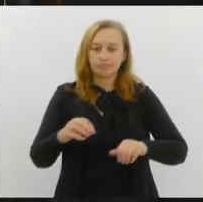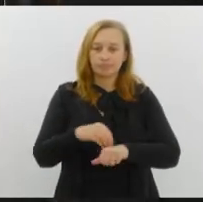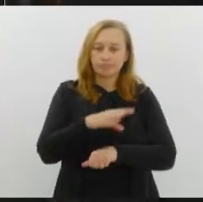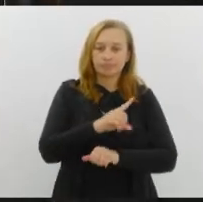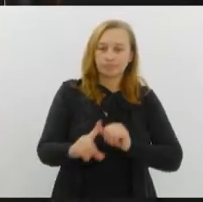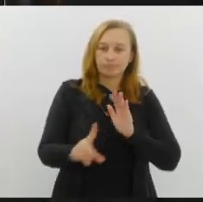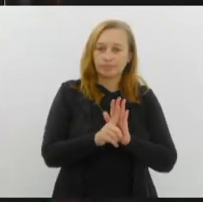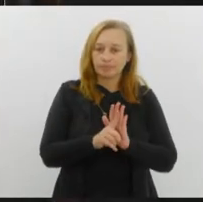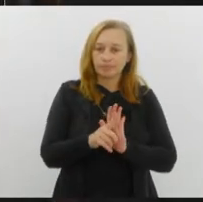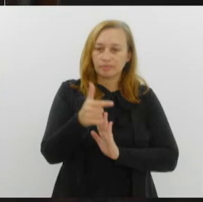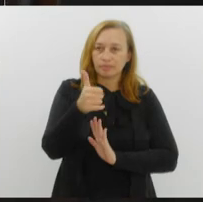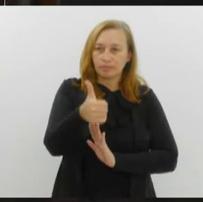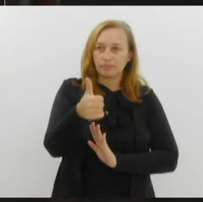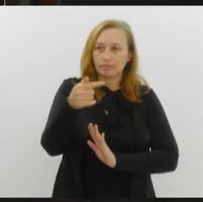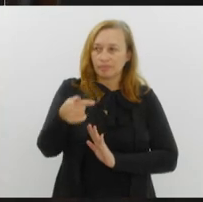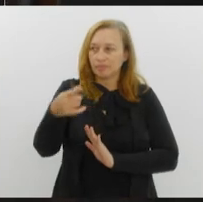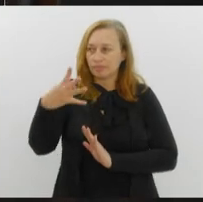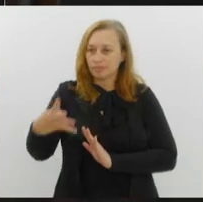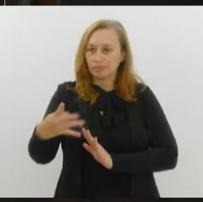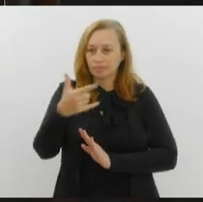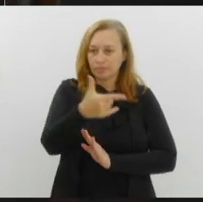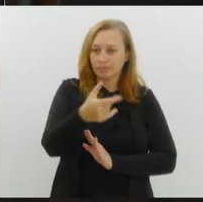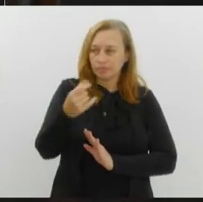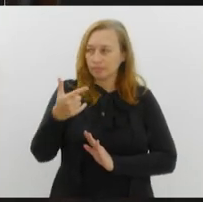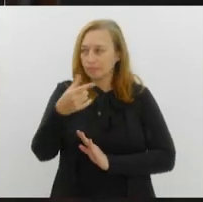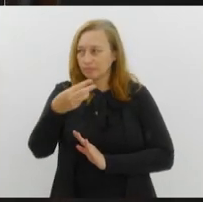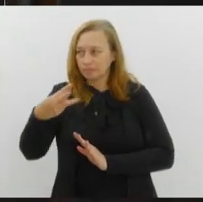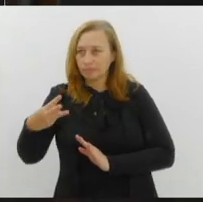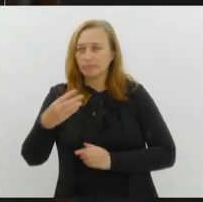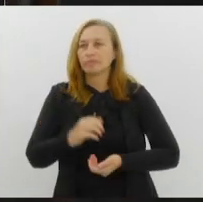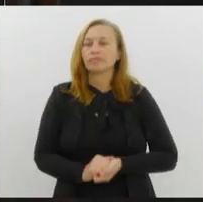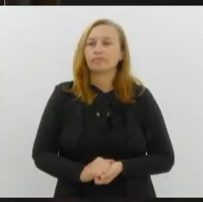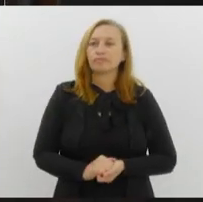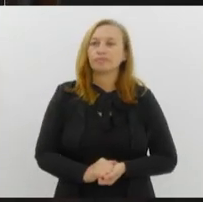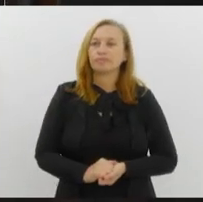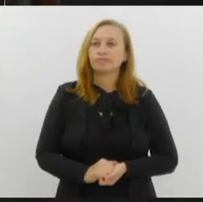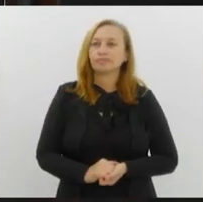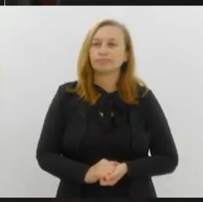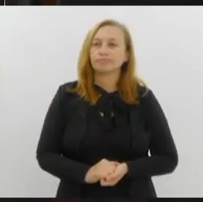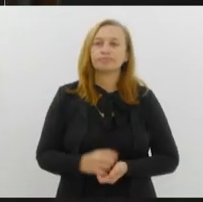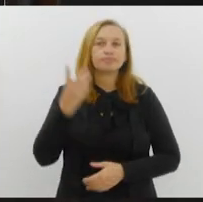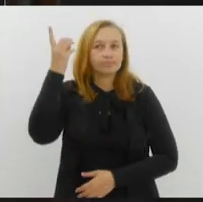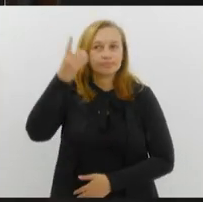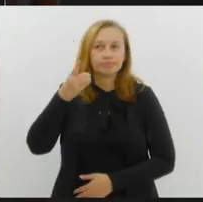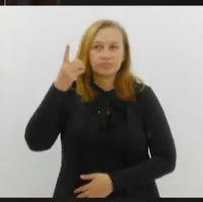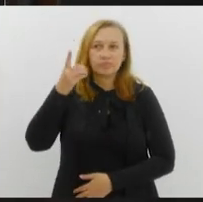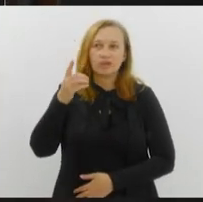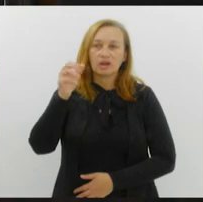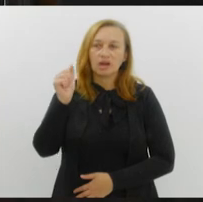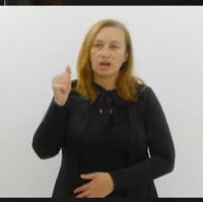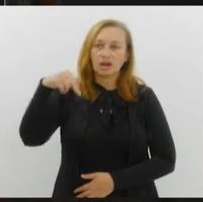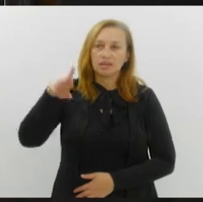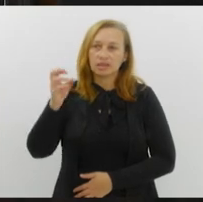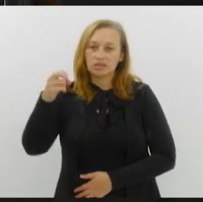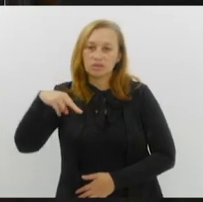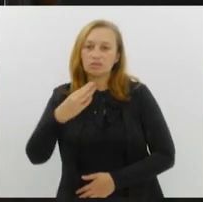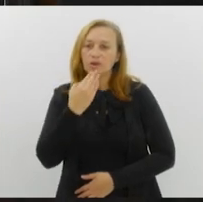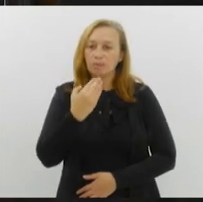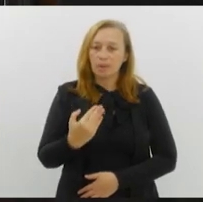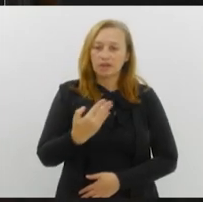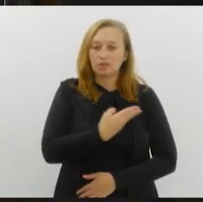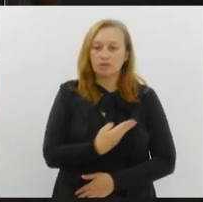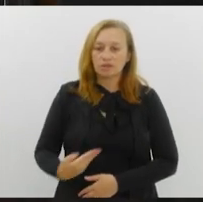indicação legislativa número 174-2023, de autoria do deputado Anderson Moraes, que solicita